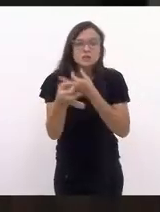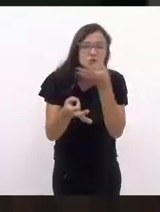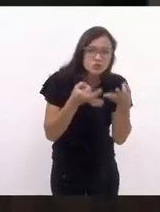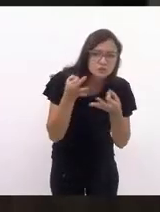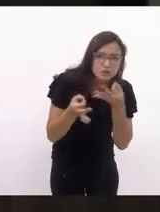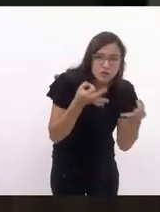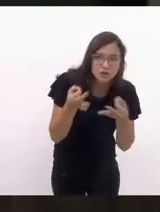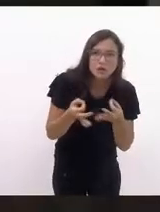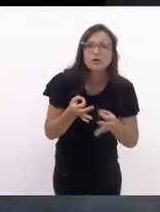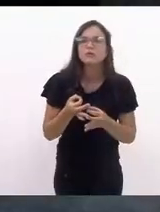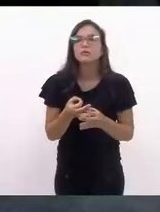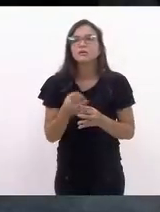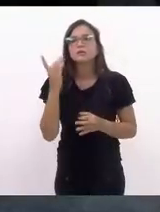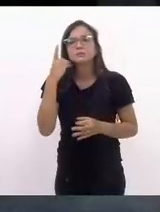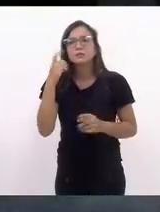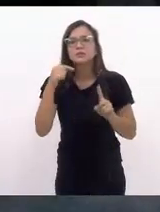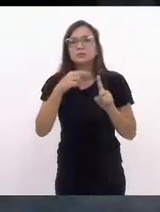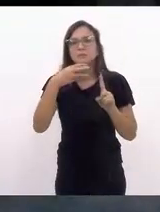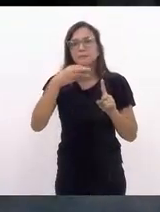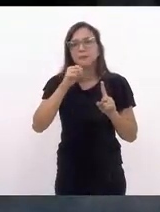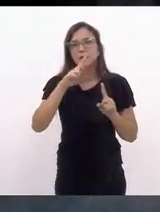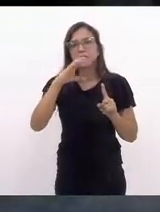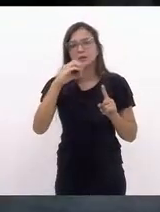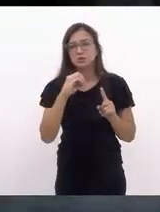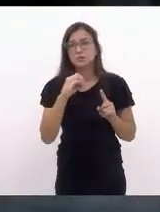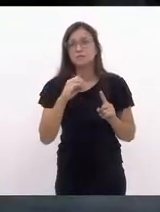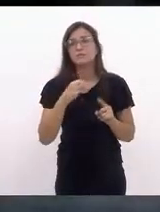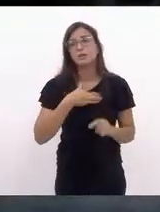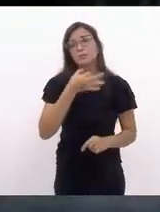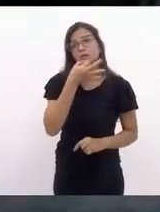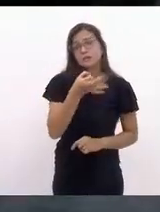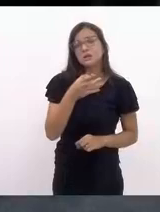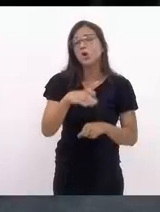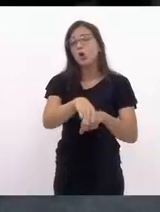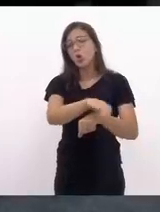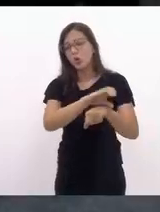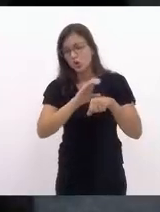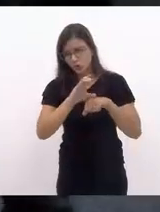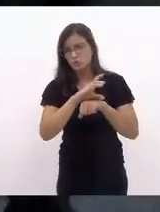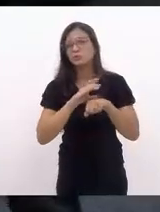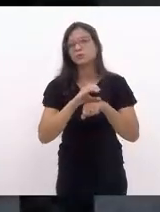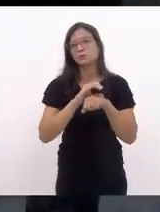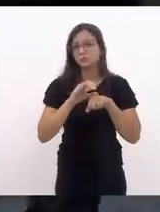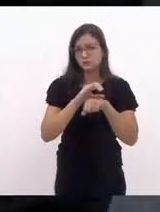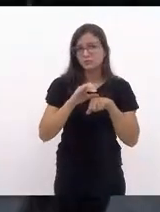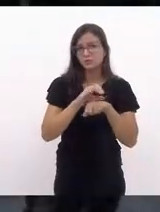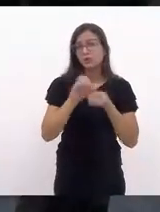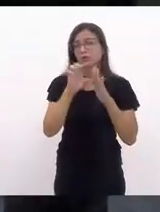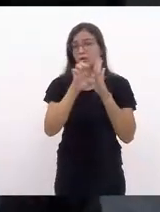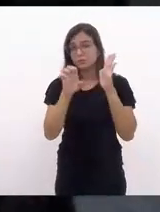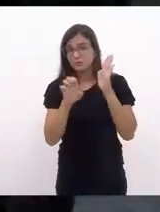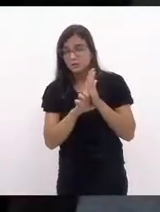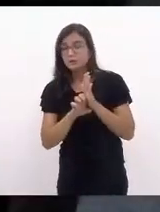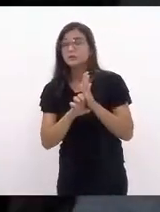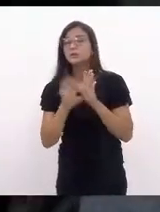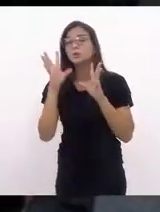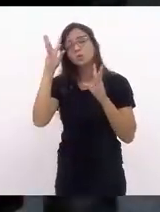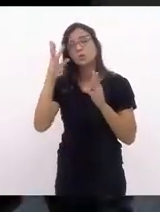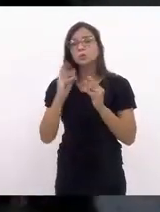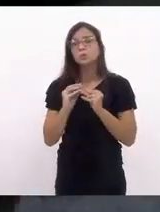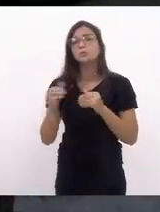ficar no máximo a ser o presidente parecer é pela funcionalidade com emenda concluir o substitutivo